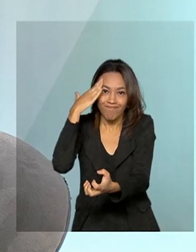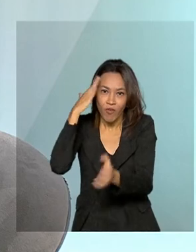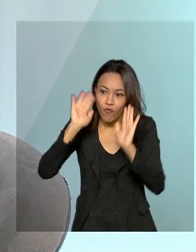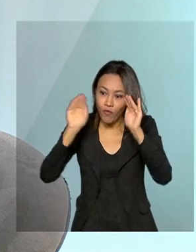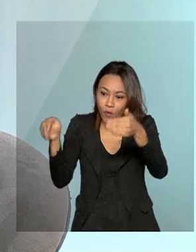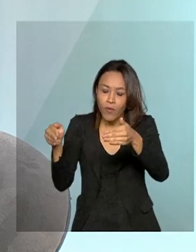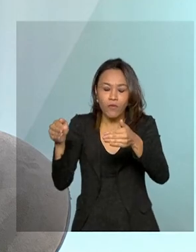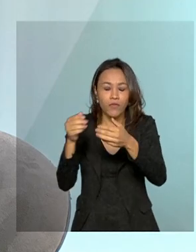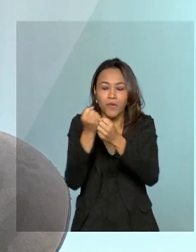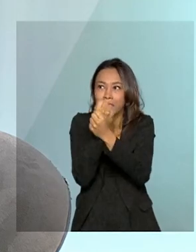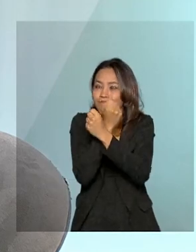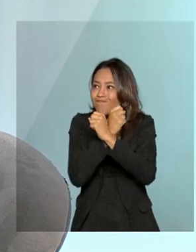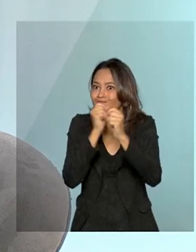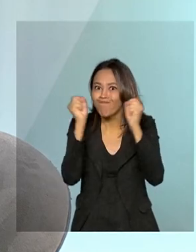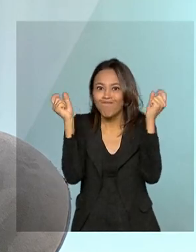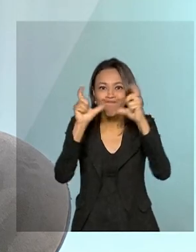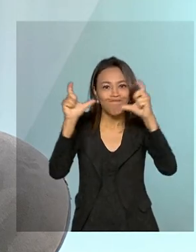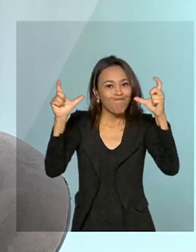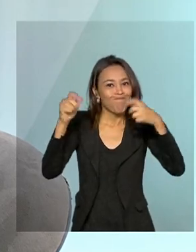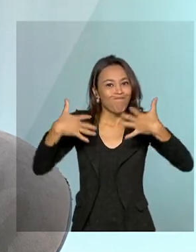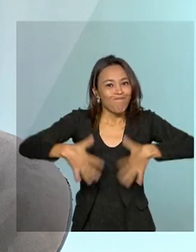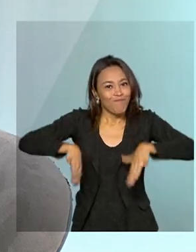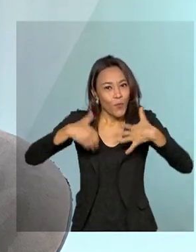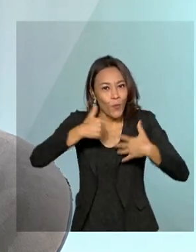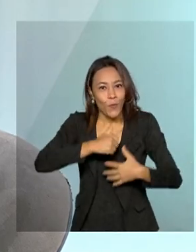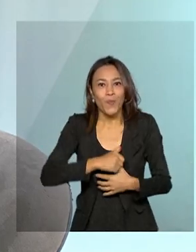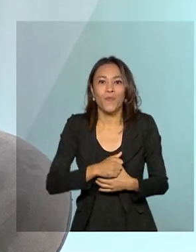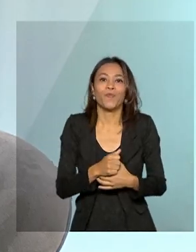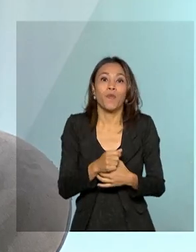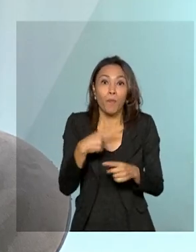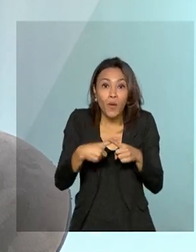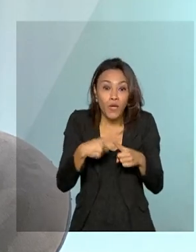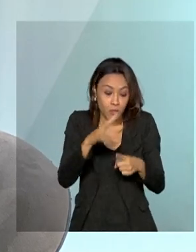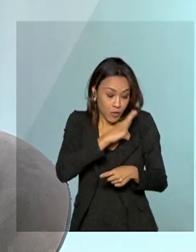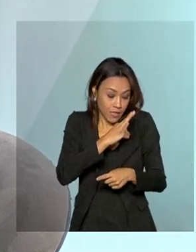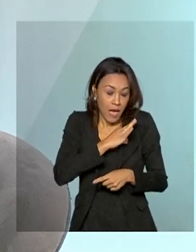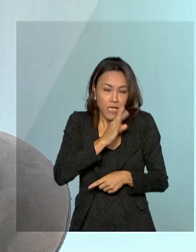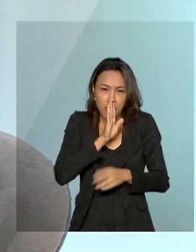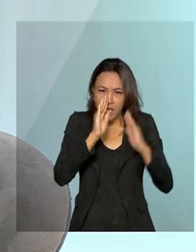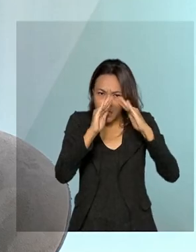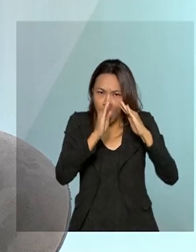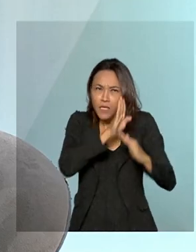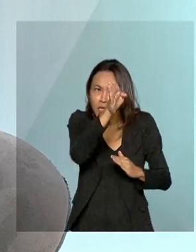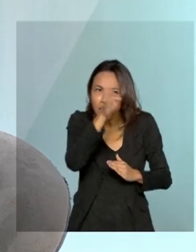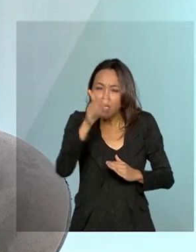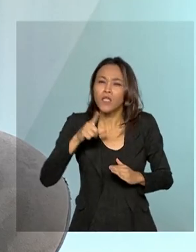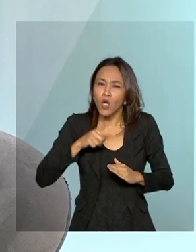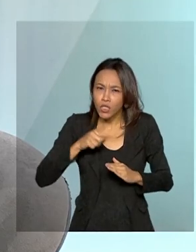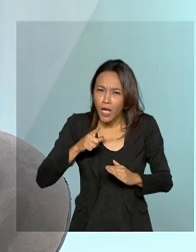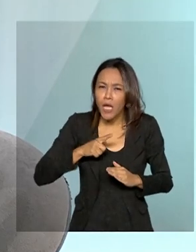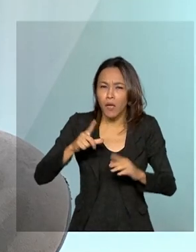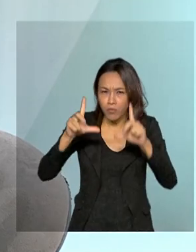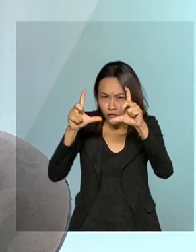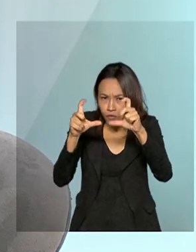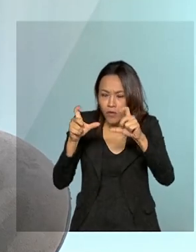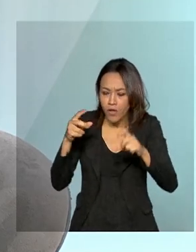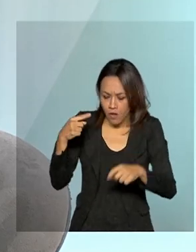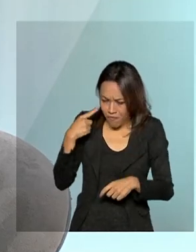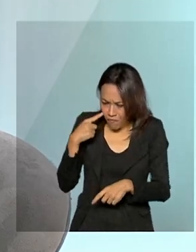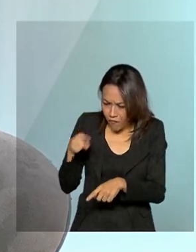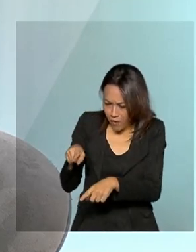foi incrível o que aconteceu. Porque os policiais iam nas casas, nós temos imagens de velhinhas